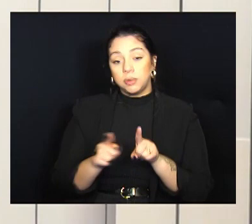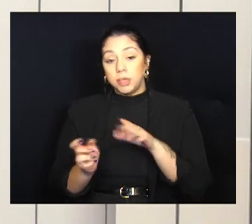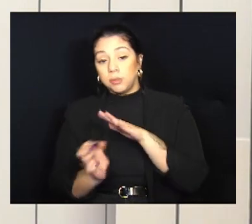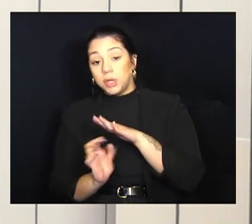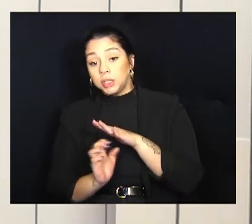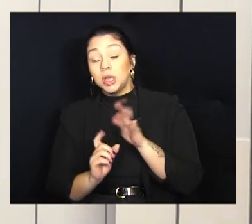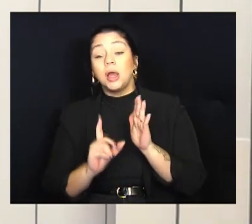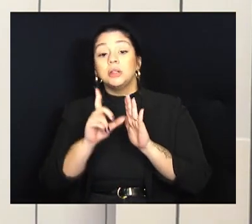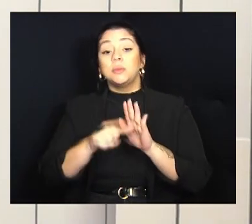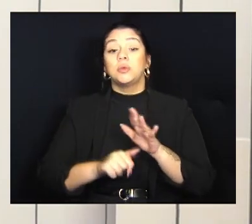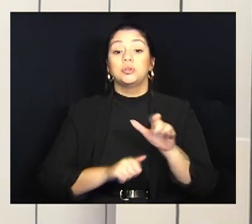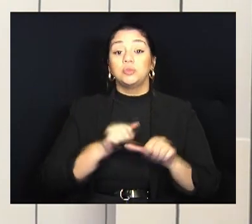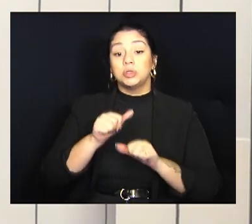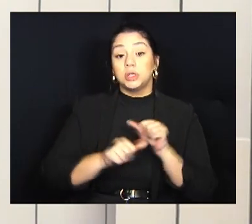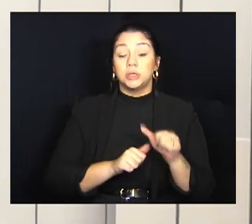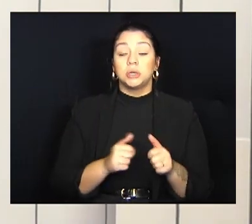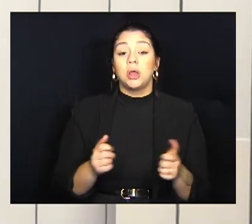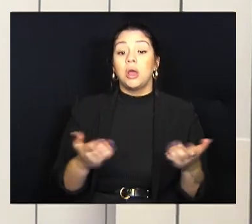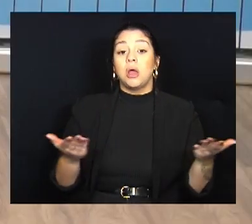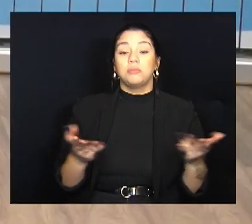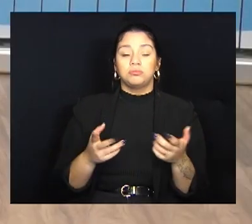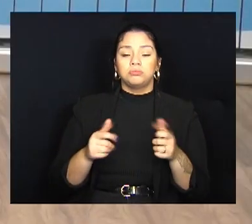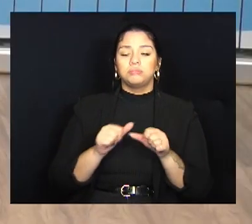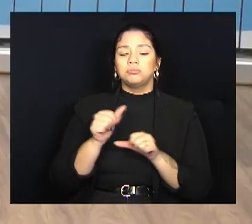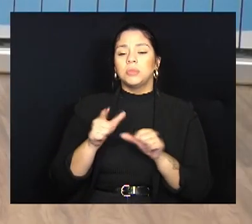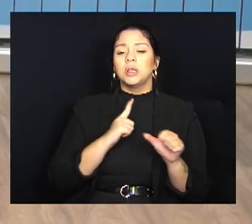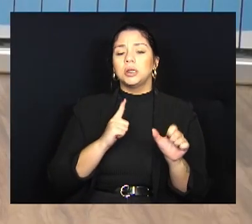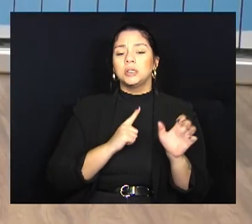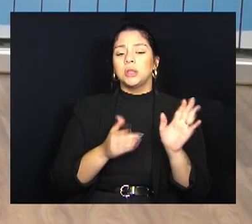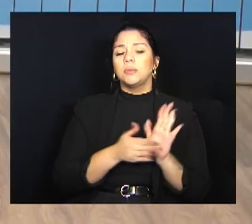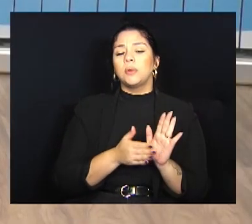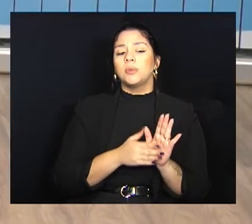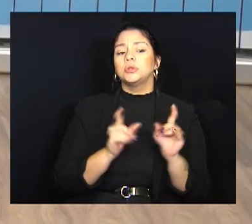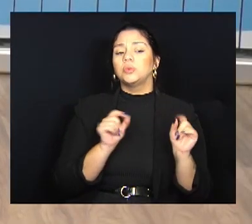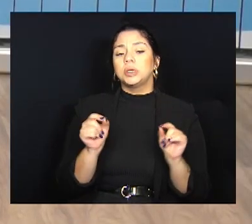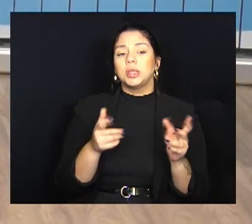que essa reforma tributária vai acabar alterando?